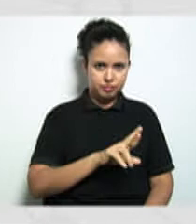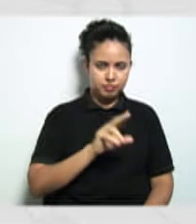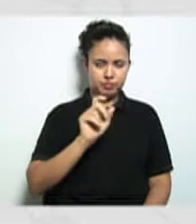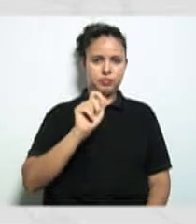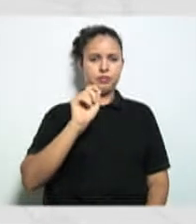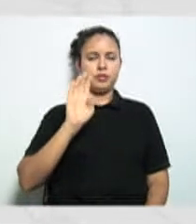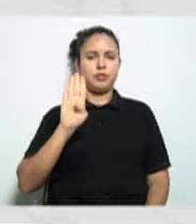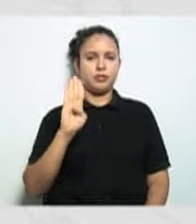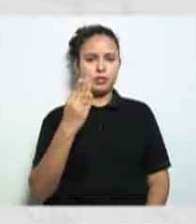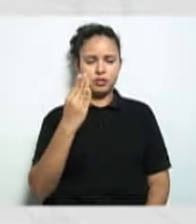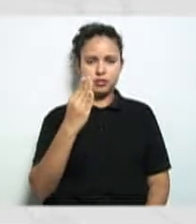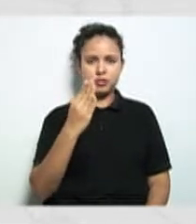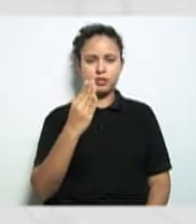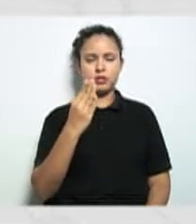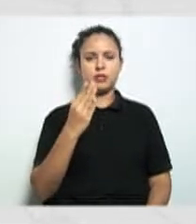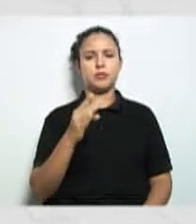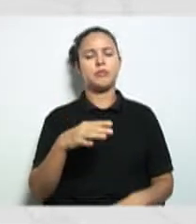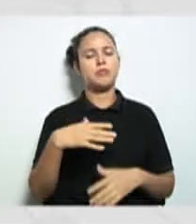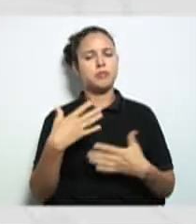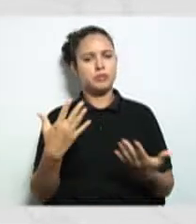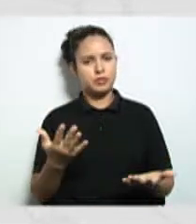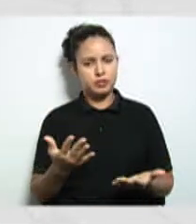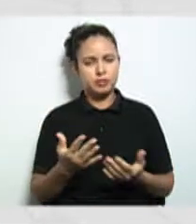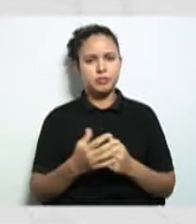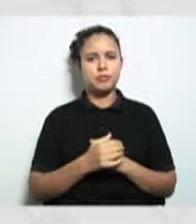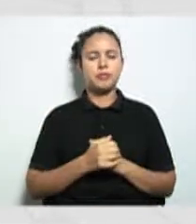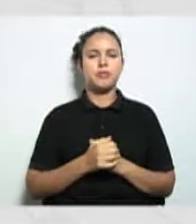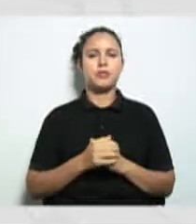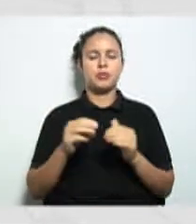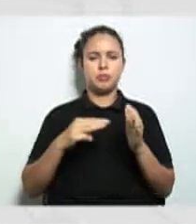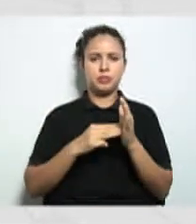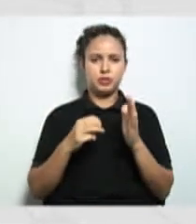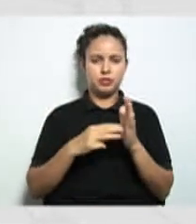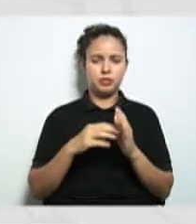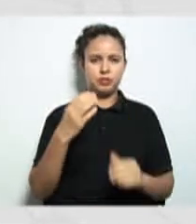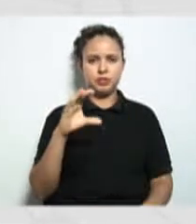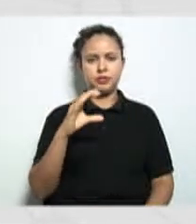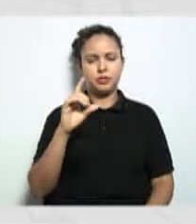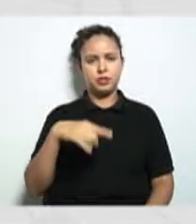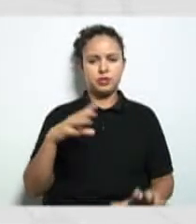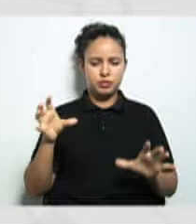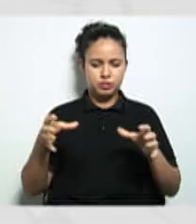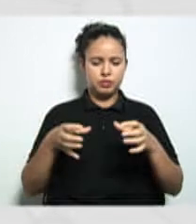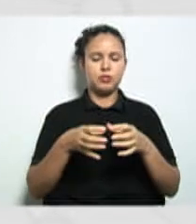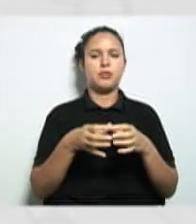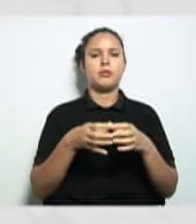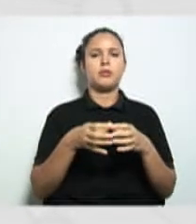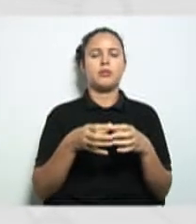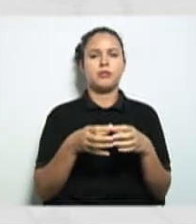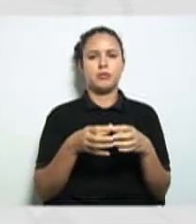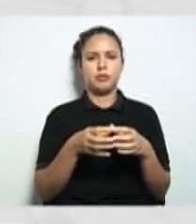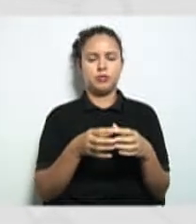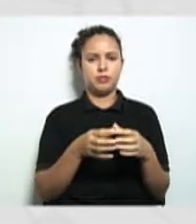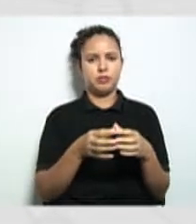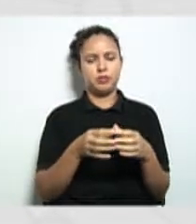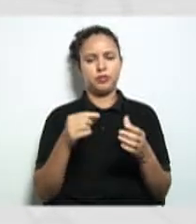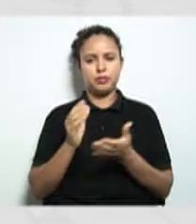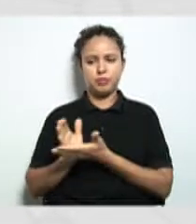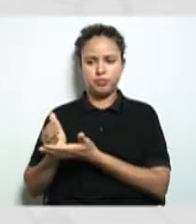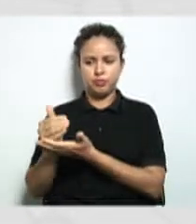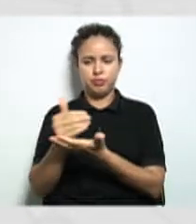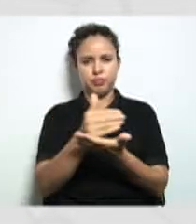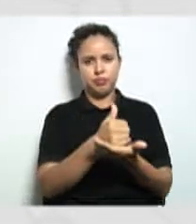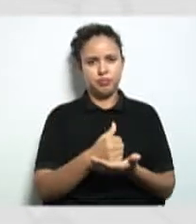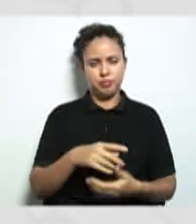né? Não é uma fórmula para o sucesso. O método científico é um conjunto de procedimentos em que eu vou coletar os